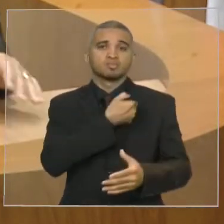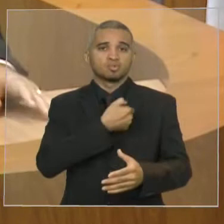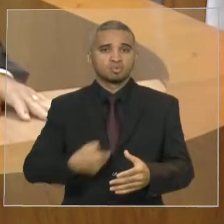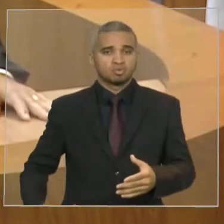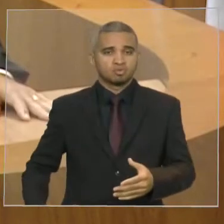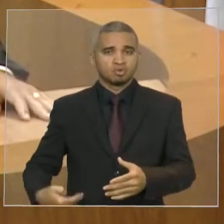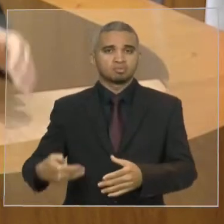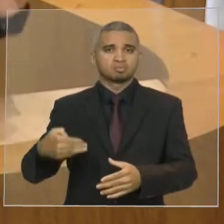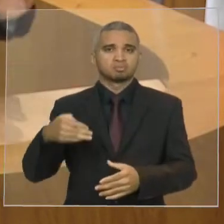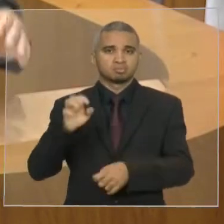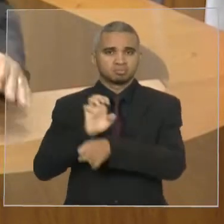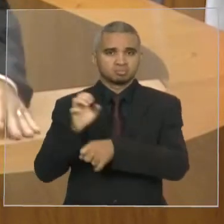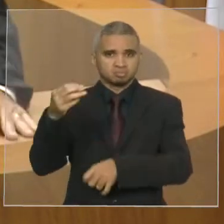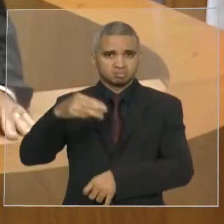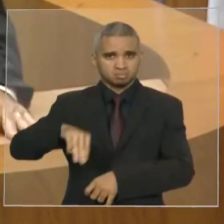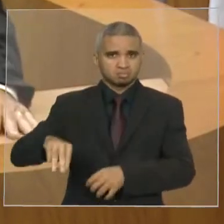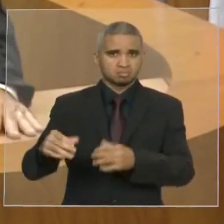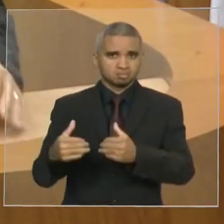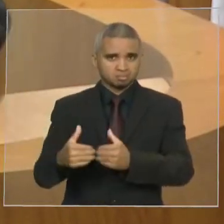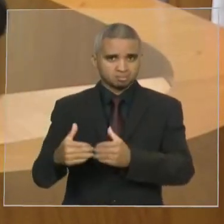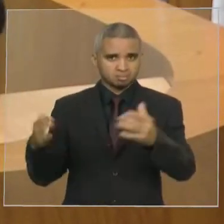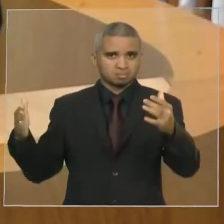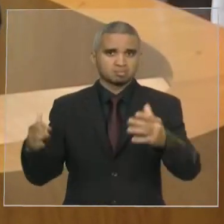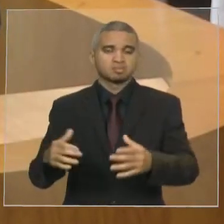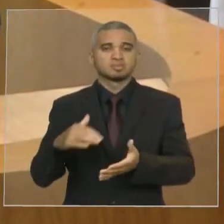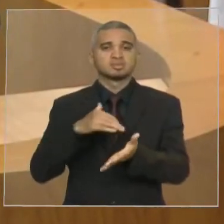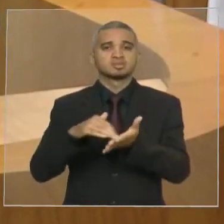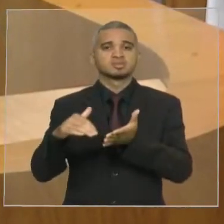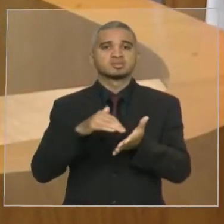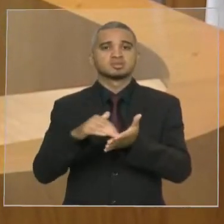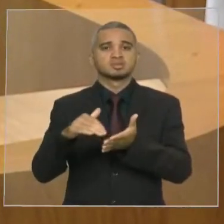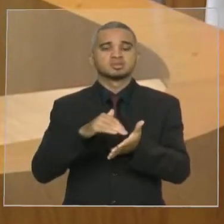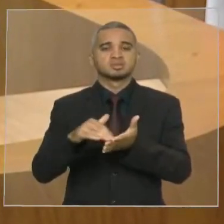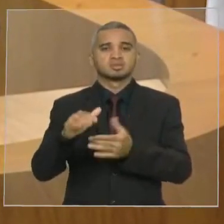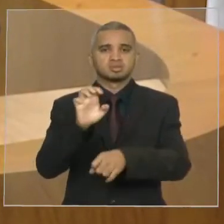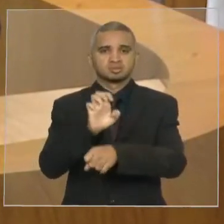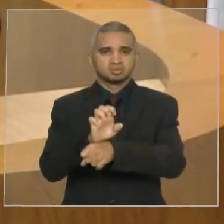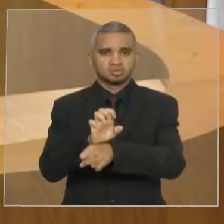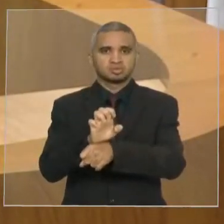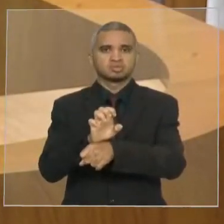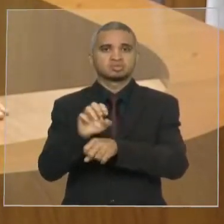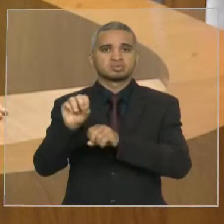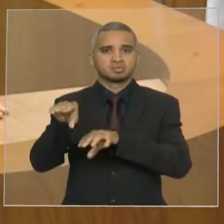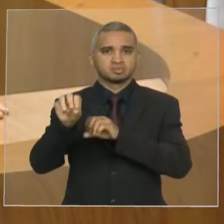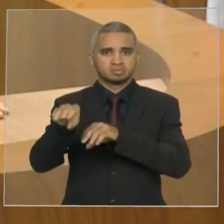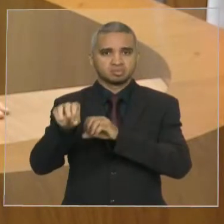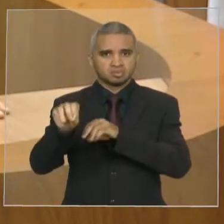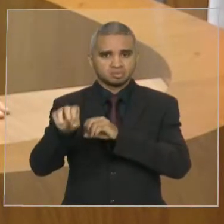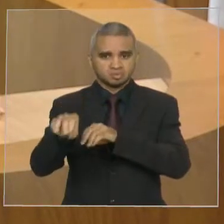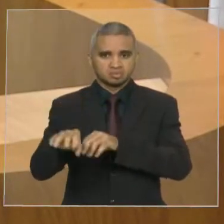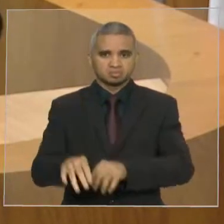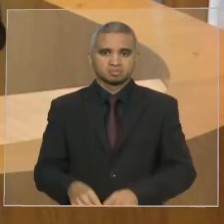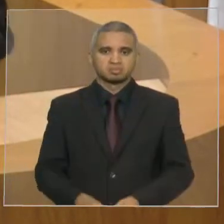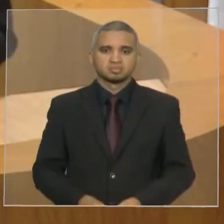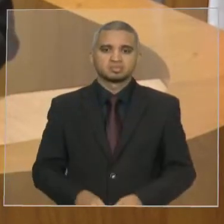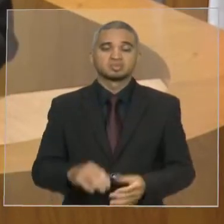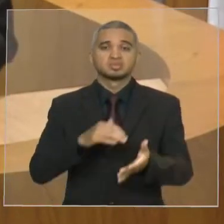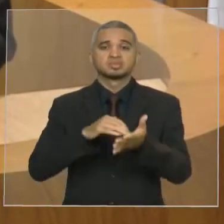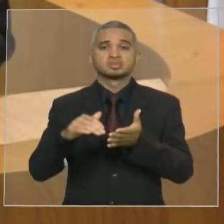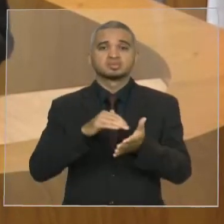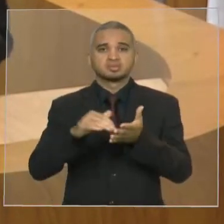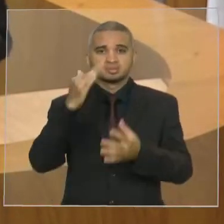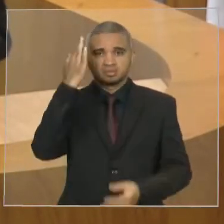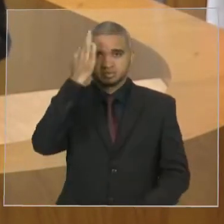Estado, portanto, capitaneada pelo secretário de Estado da Educação, secretário Felipe